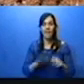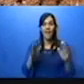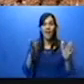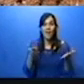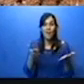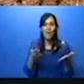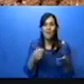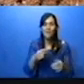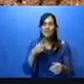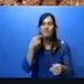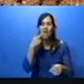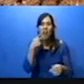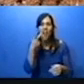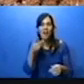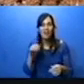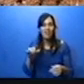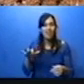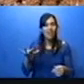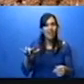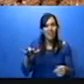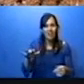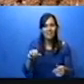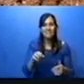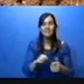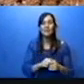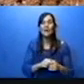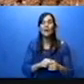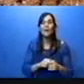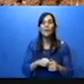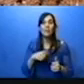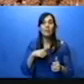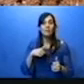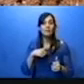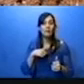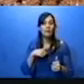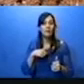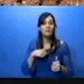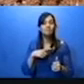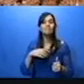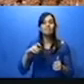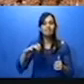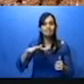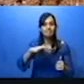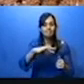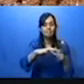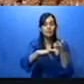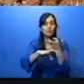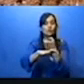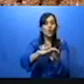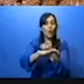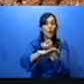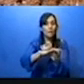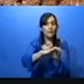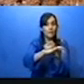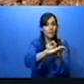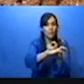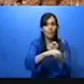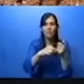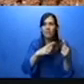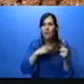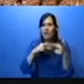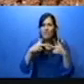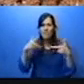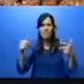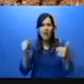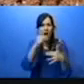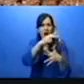Agora, ainda falando sobre aracnídeos, escorpiões. Escorpiões também têm uma grande diversidade de espécies no mundo.